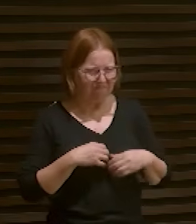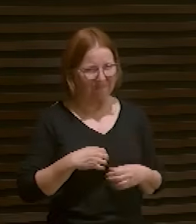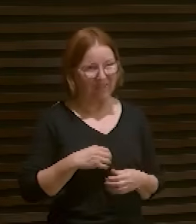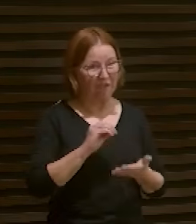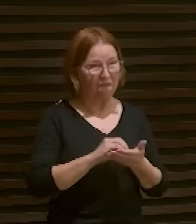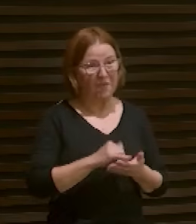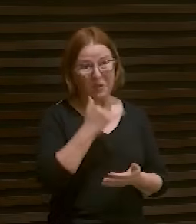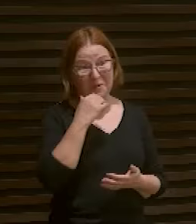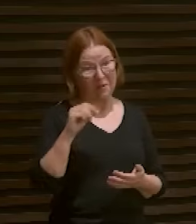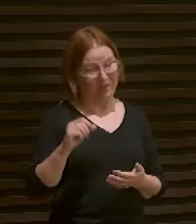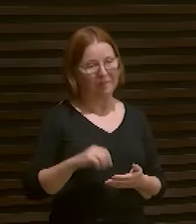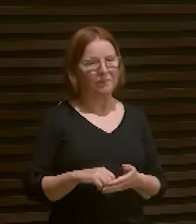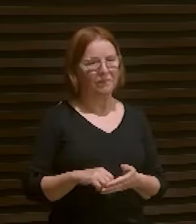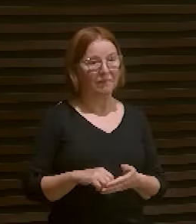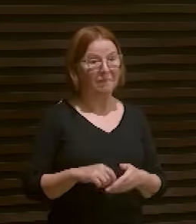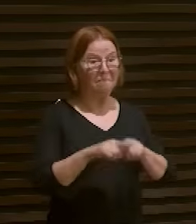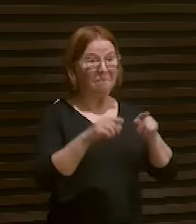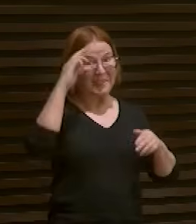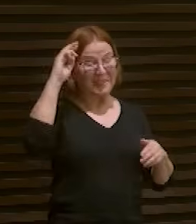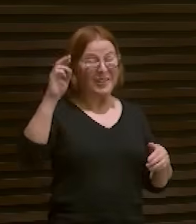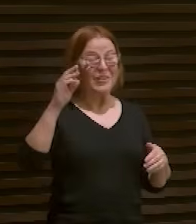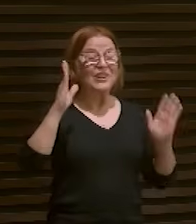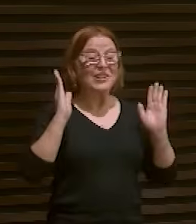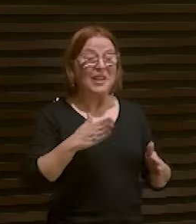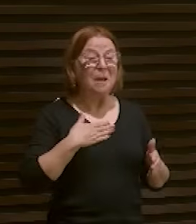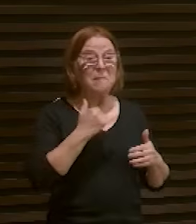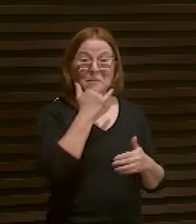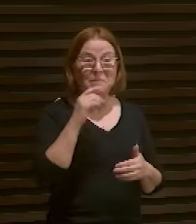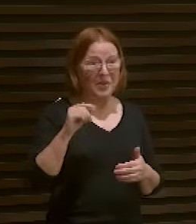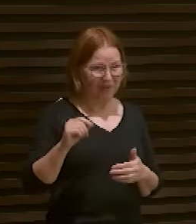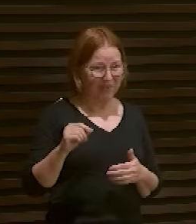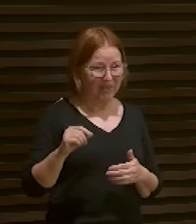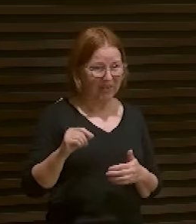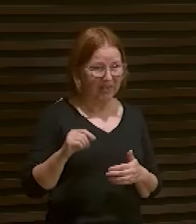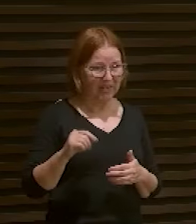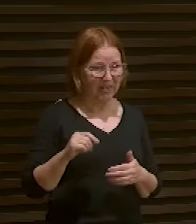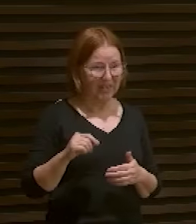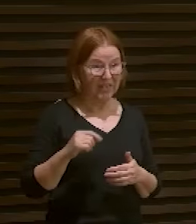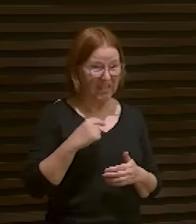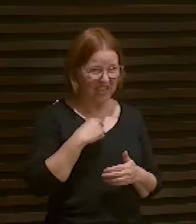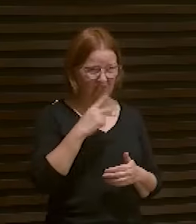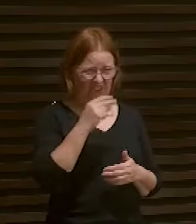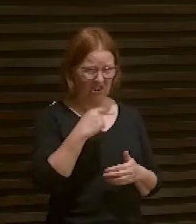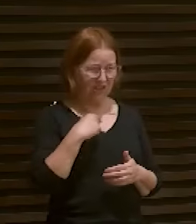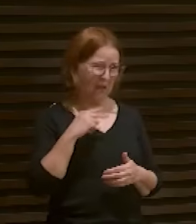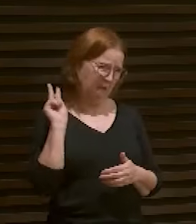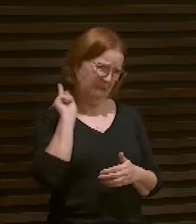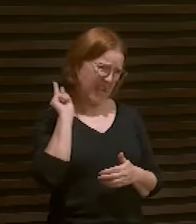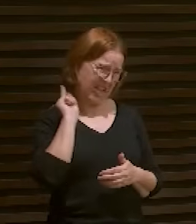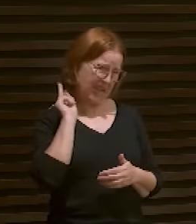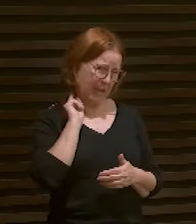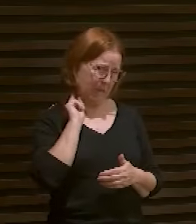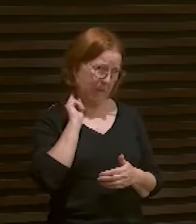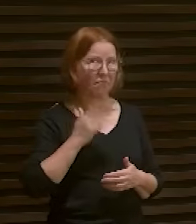Ele me perdoou já de uma dívida impagável, agora eu vou ficar aí achando que eu sou vítima? Oh, meu Deus